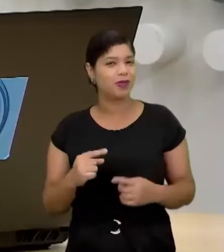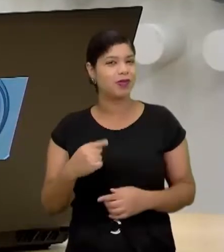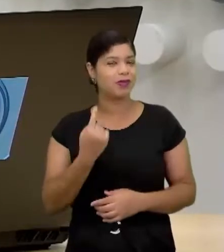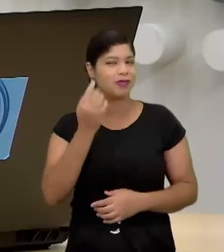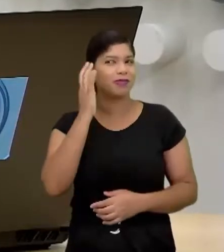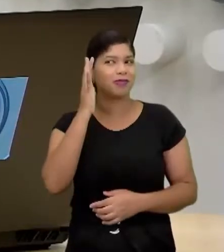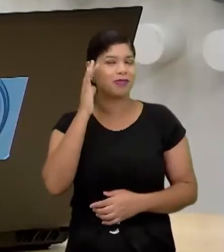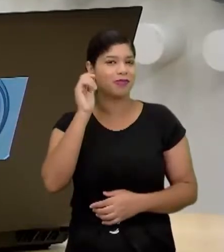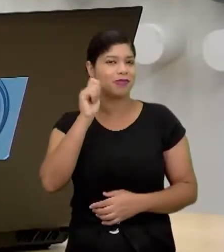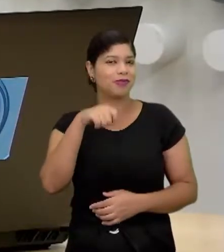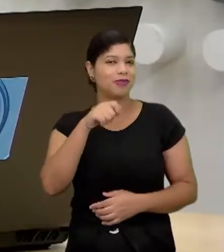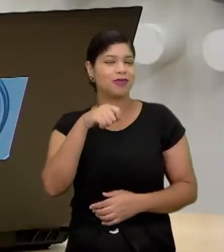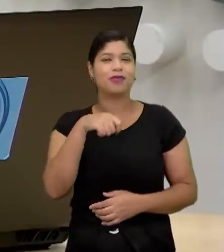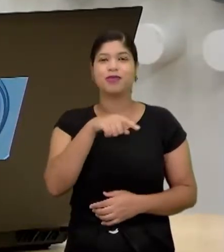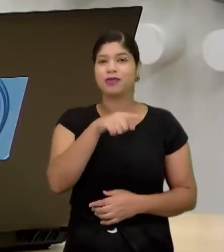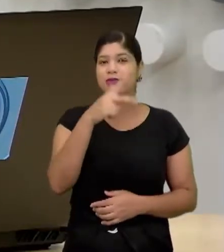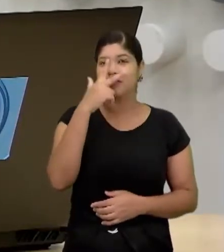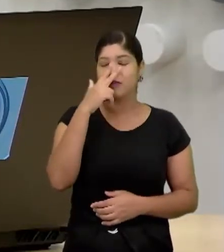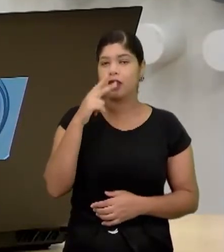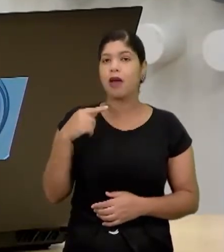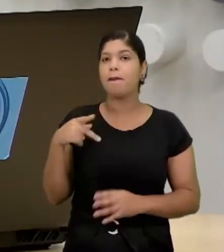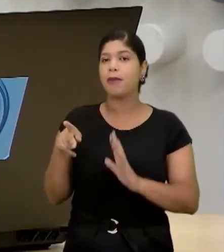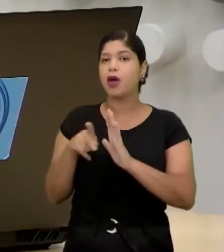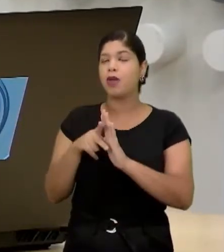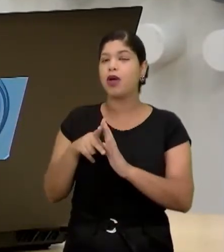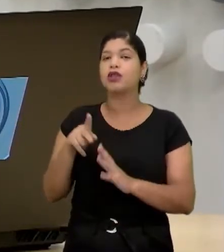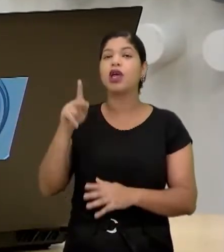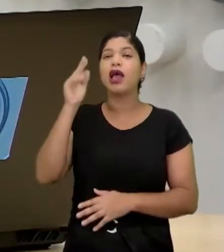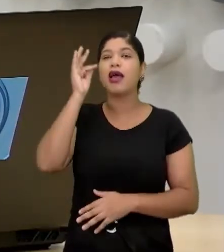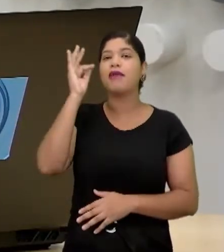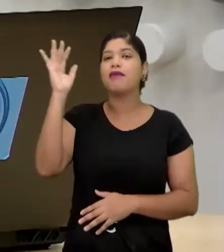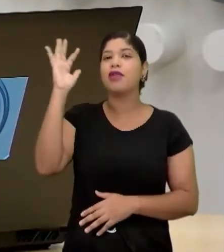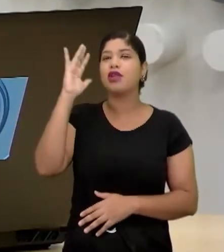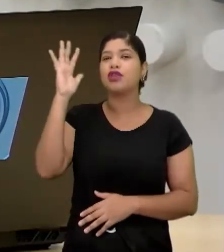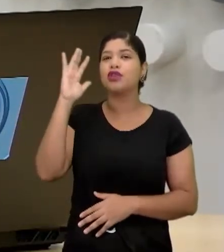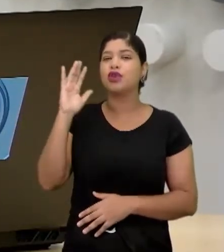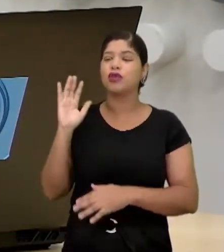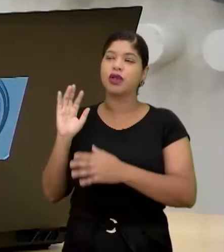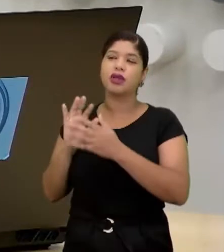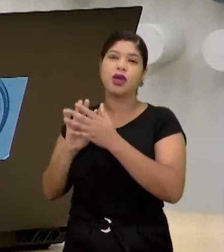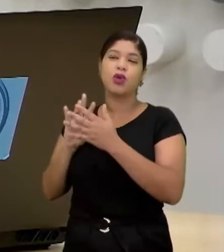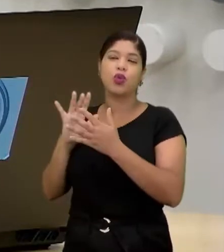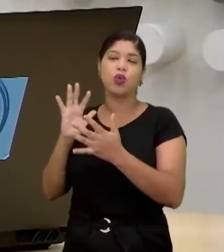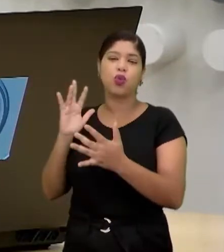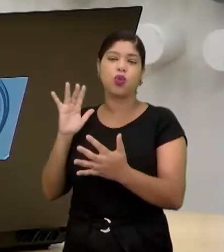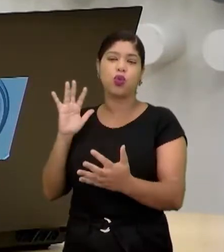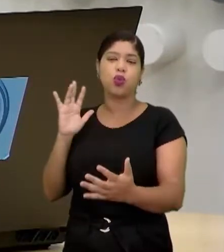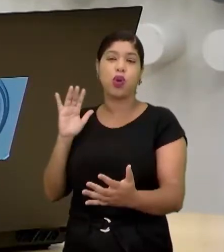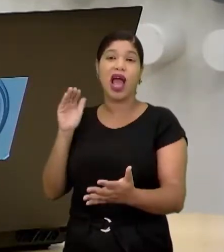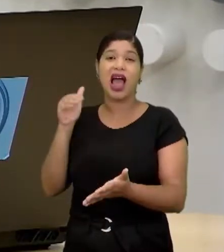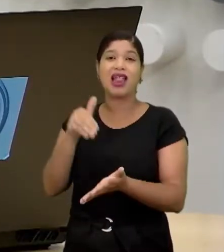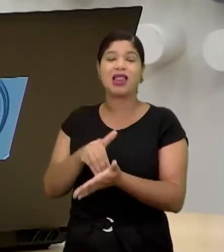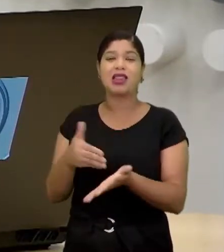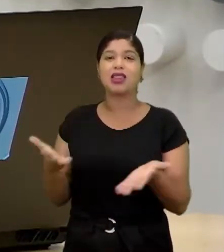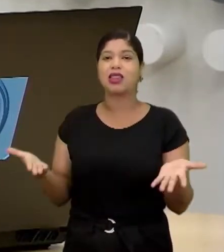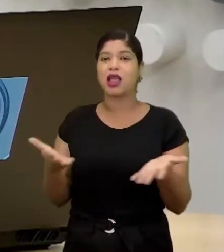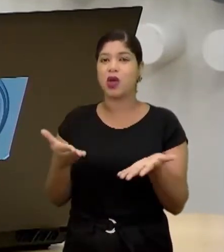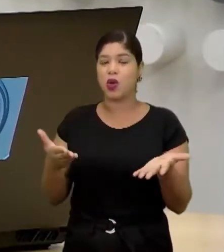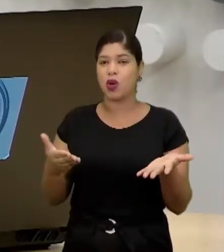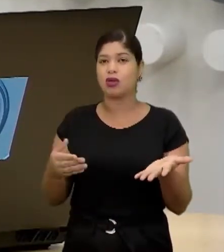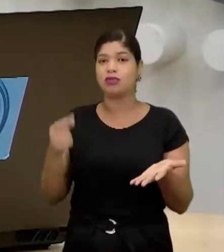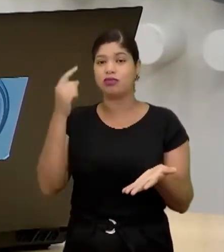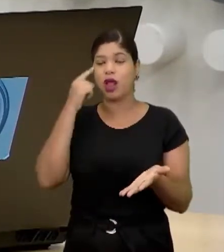né que é longo da história da filosofia o longo da história do pensamento humano nós